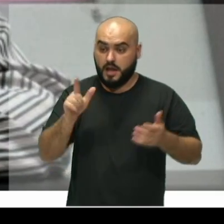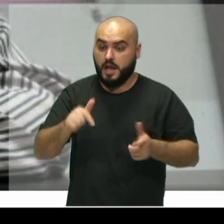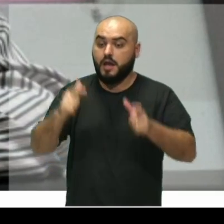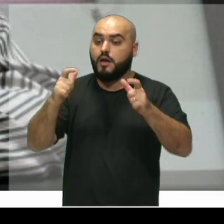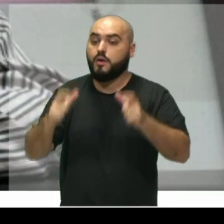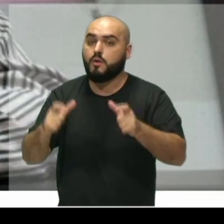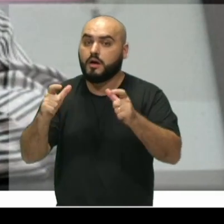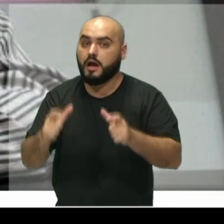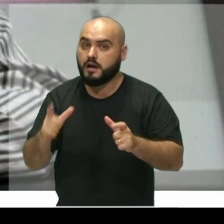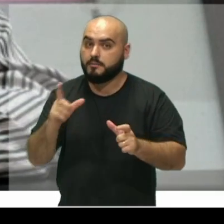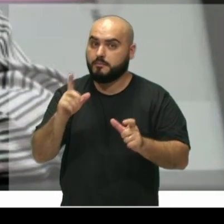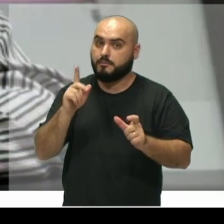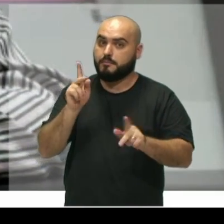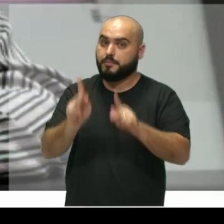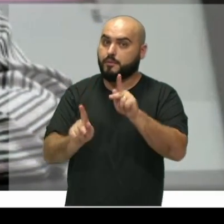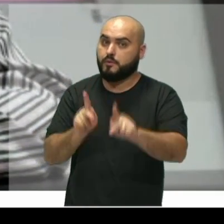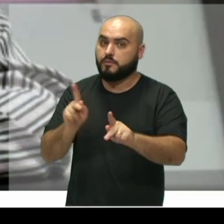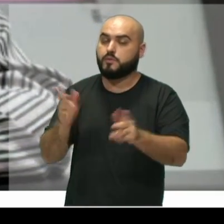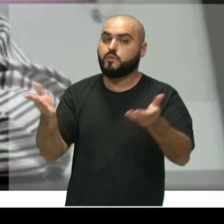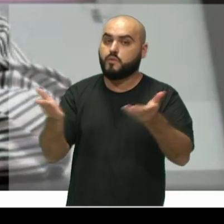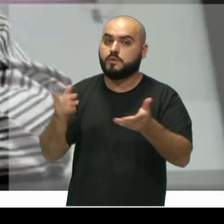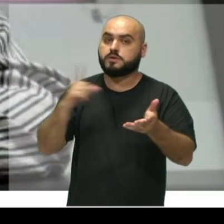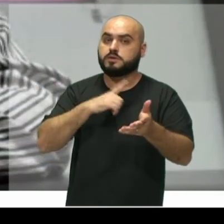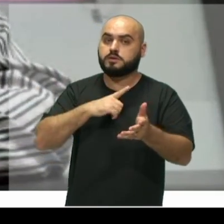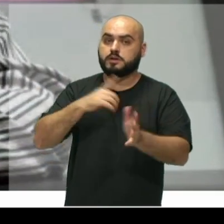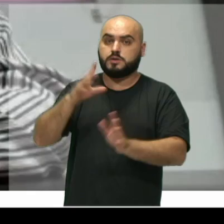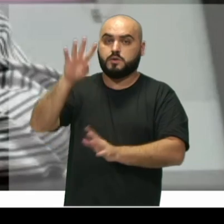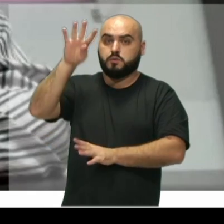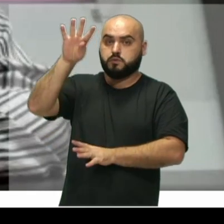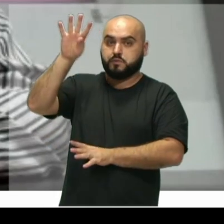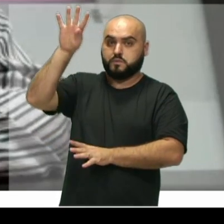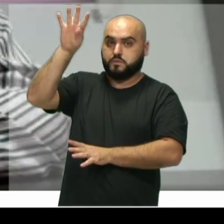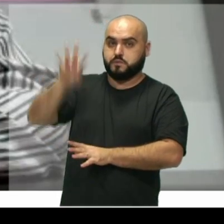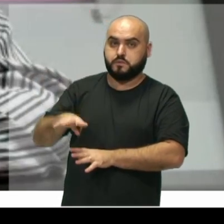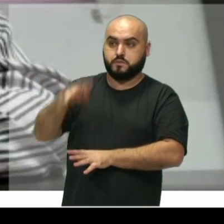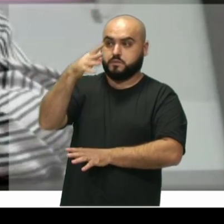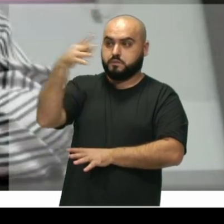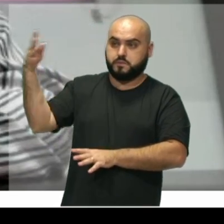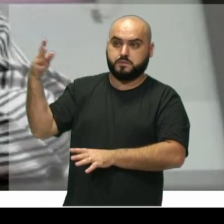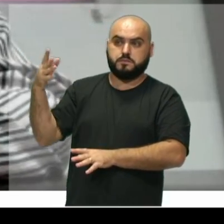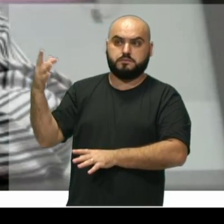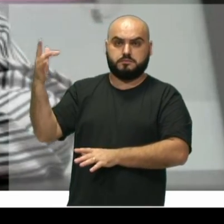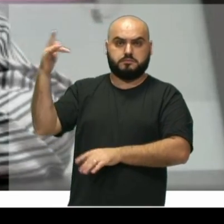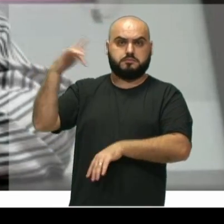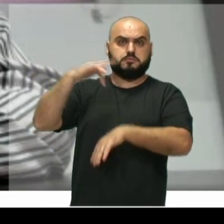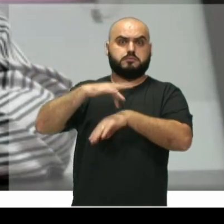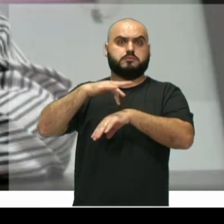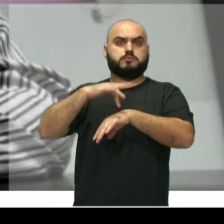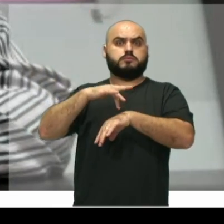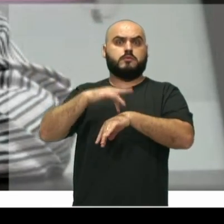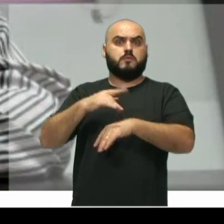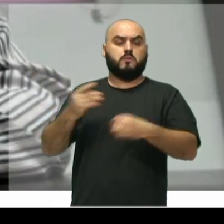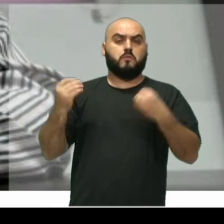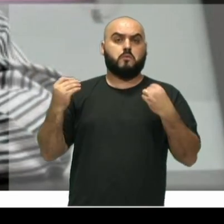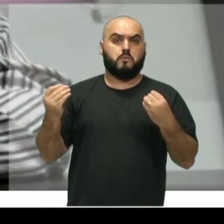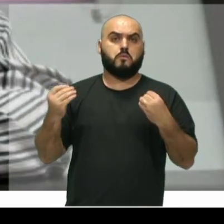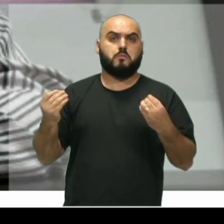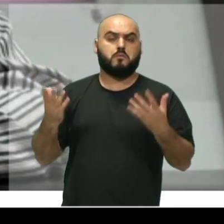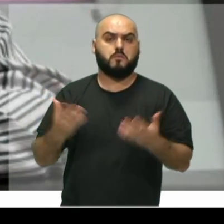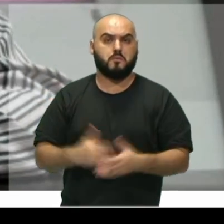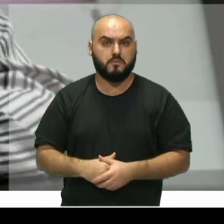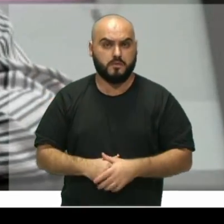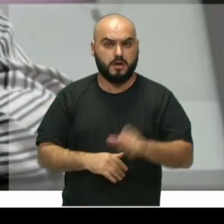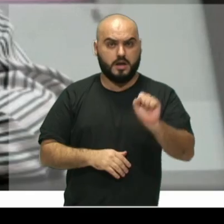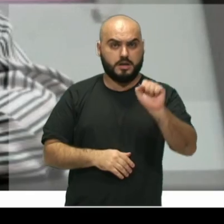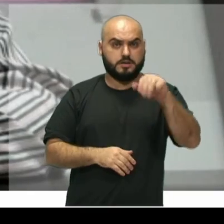ali grades de contenção, que é um absurdo, né? Eu estou cobrando o Poder Executivo, também tem que se manifestar através da SMU, porque